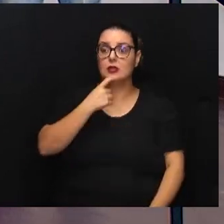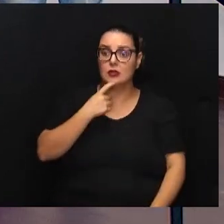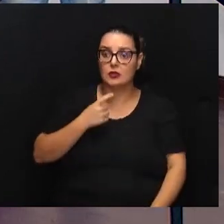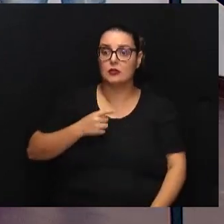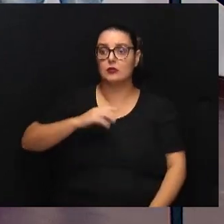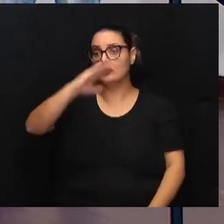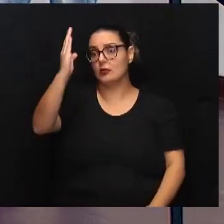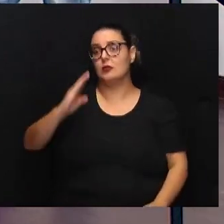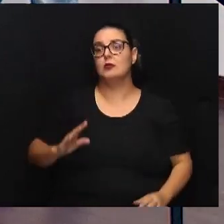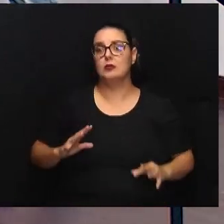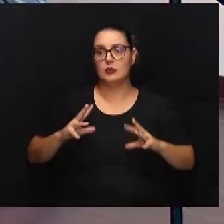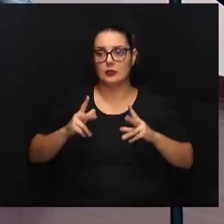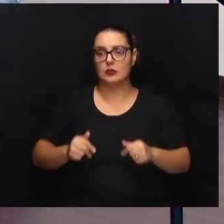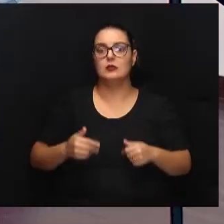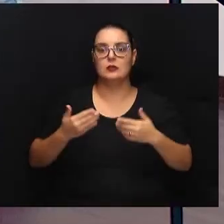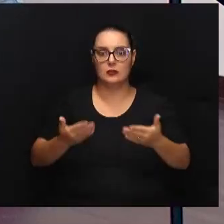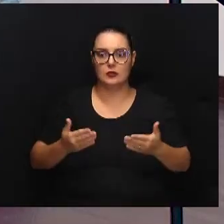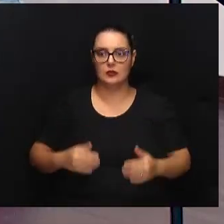apoio. Obrigado.